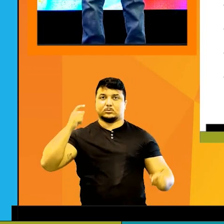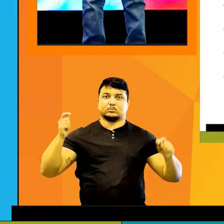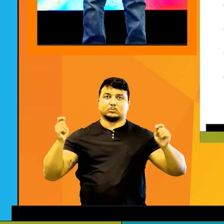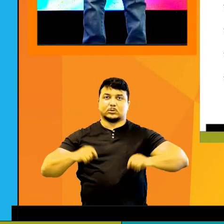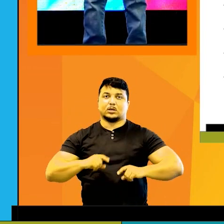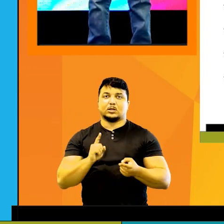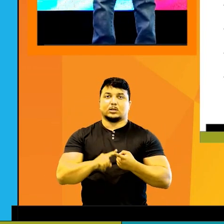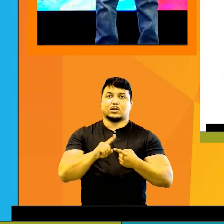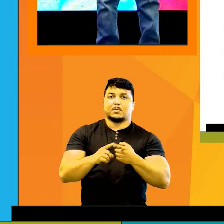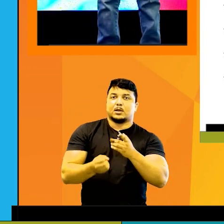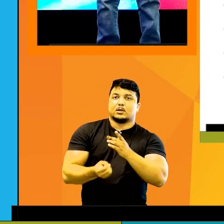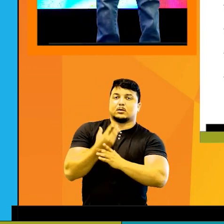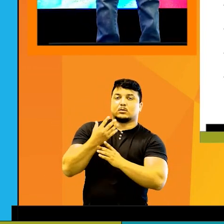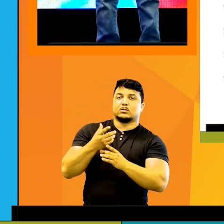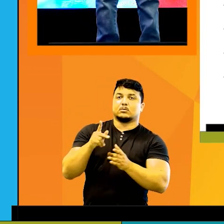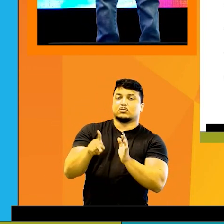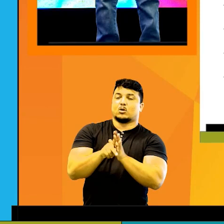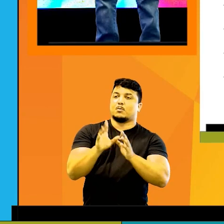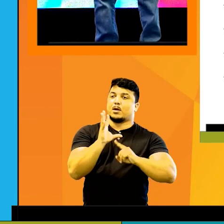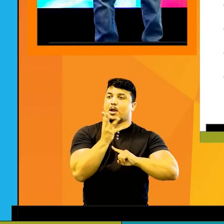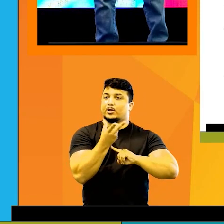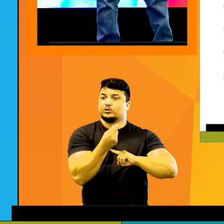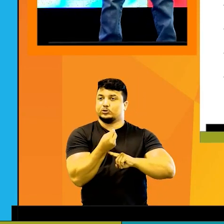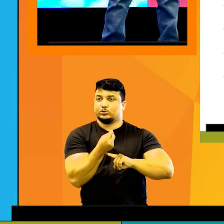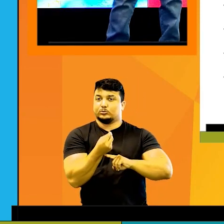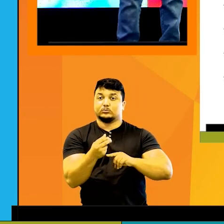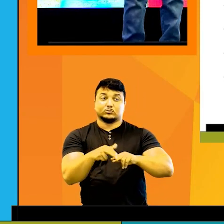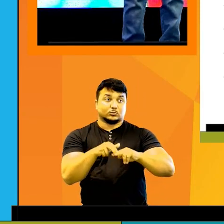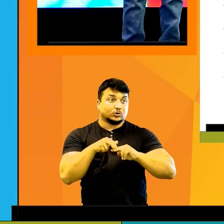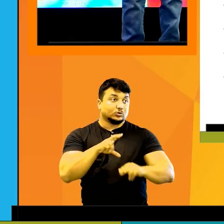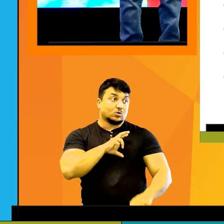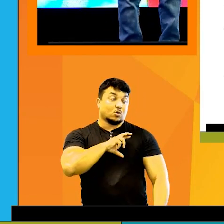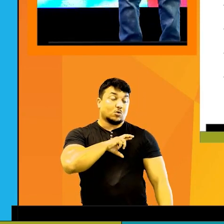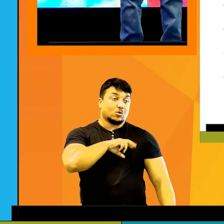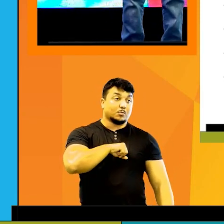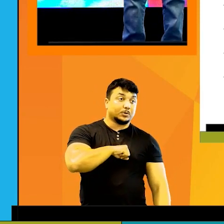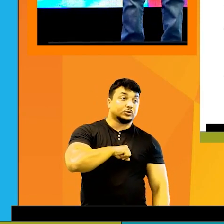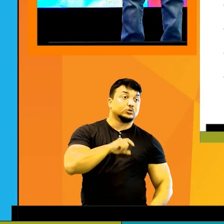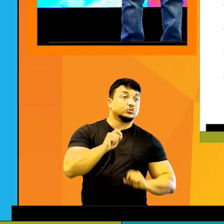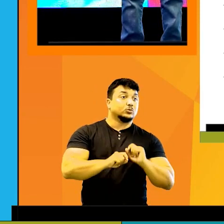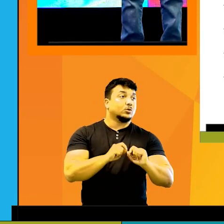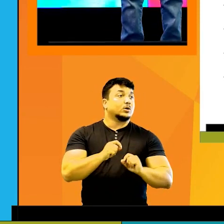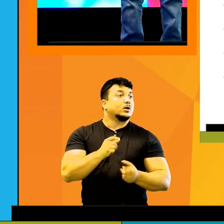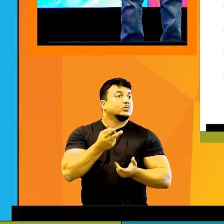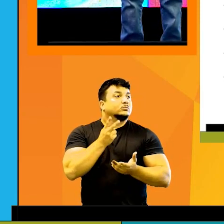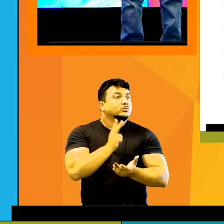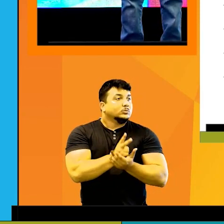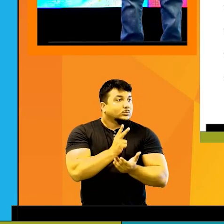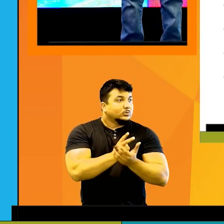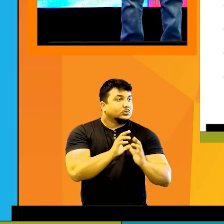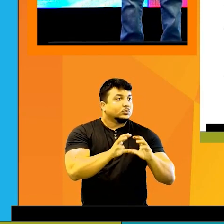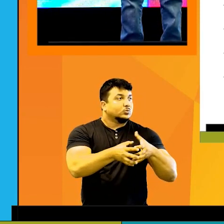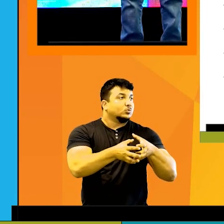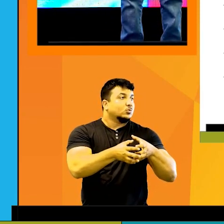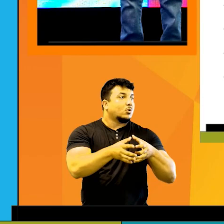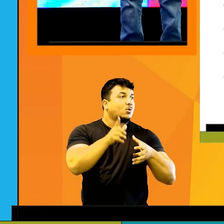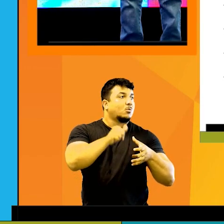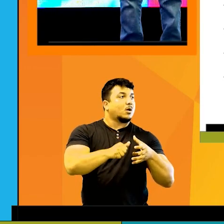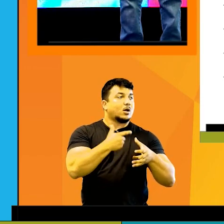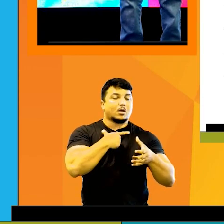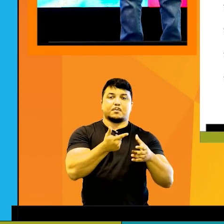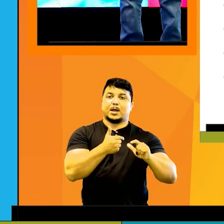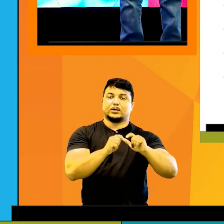e de criação artística. Então o romantismo, não esqueçam, foi a primeira escola a romper com o